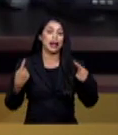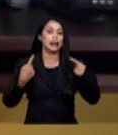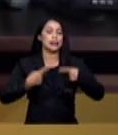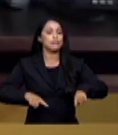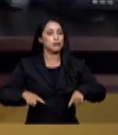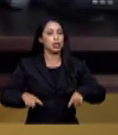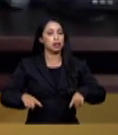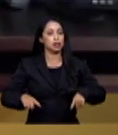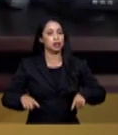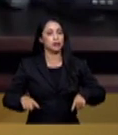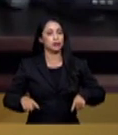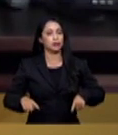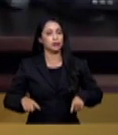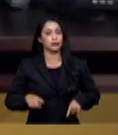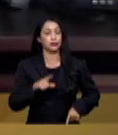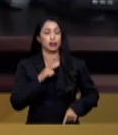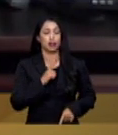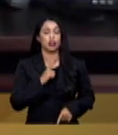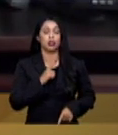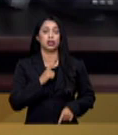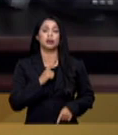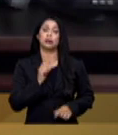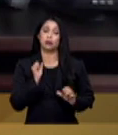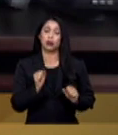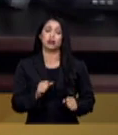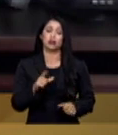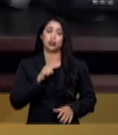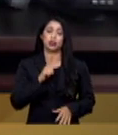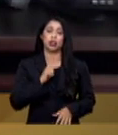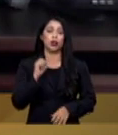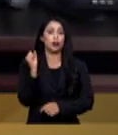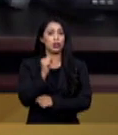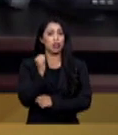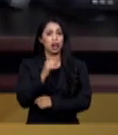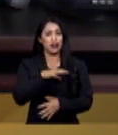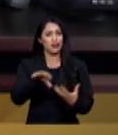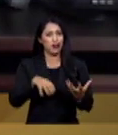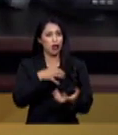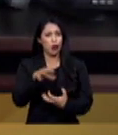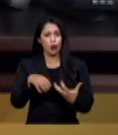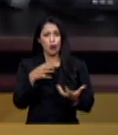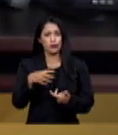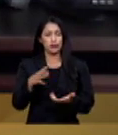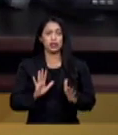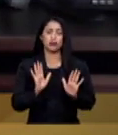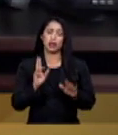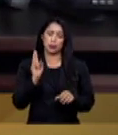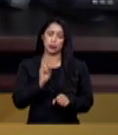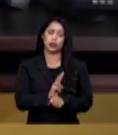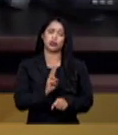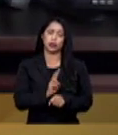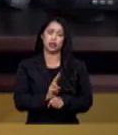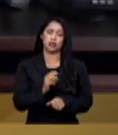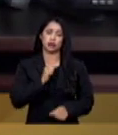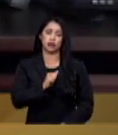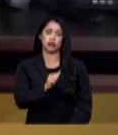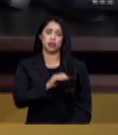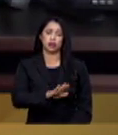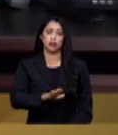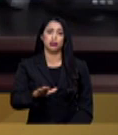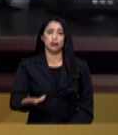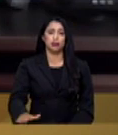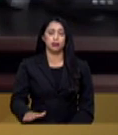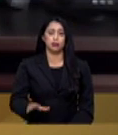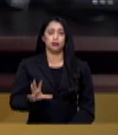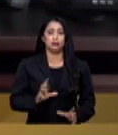situação de fato que pode ser gravosa à ordem pública e à própria proteção dos menores que se encontram